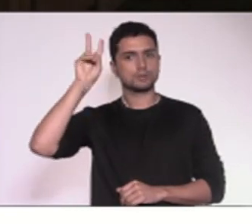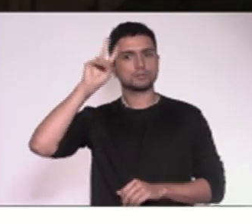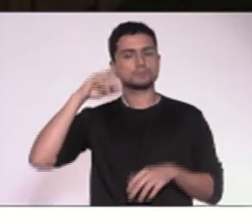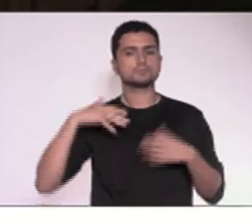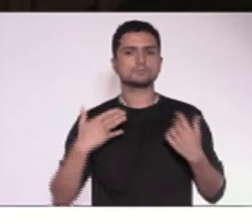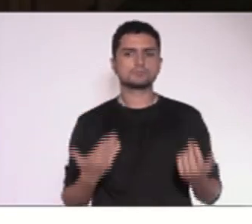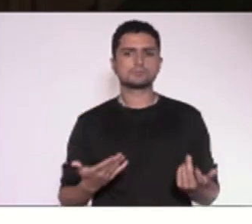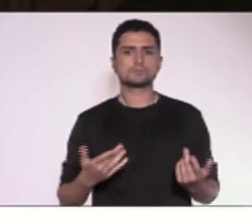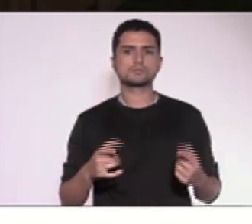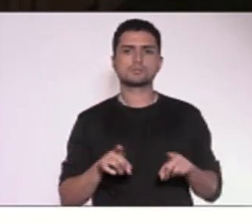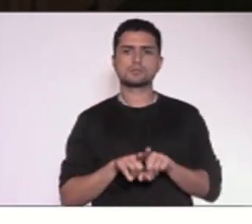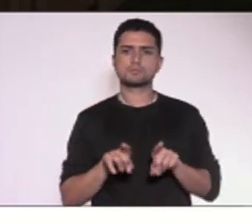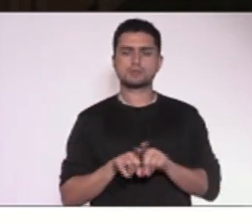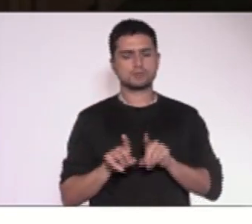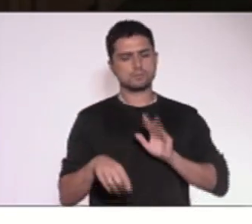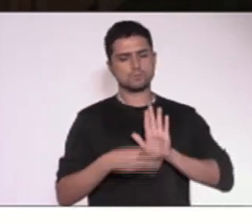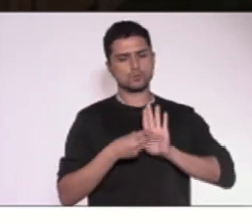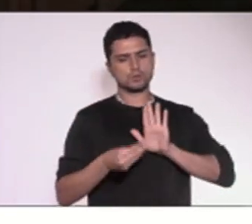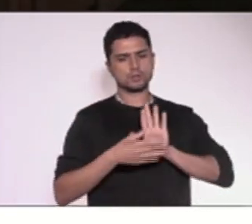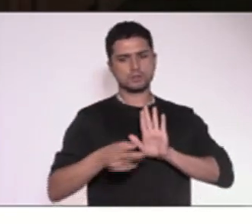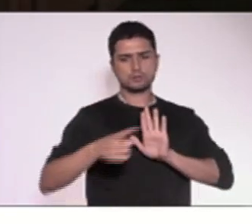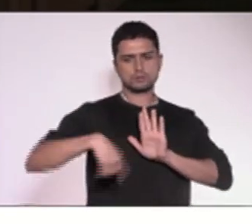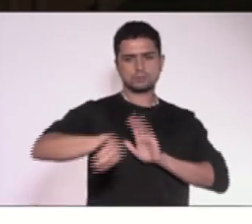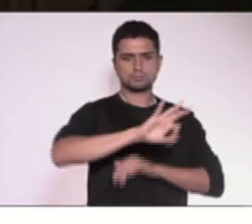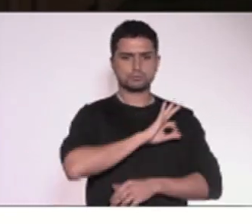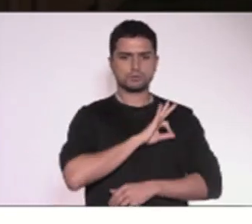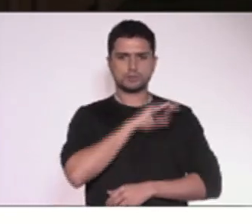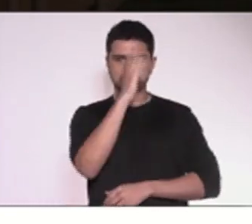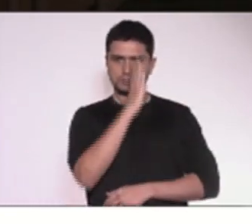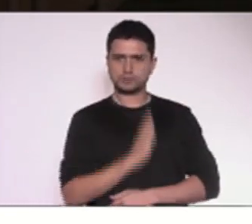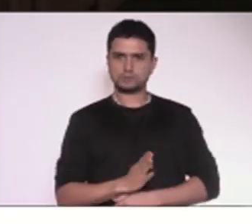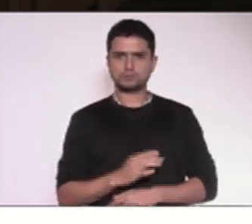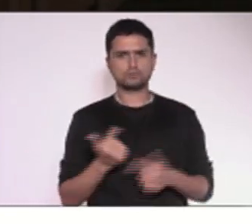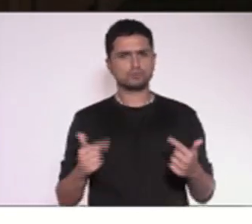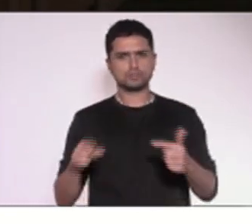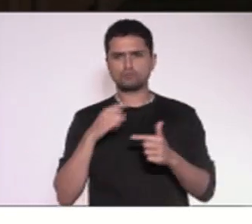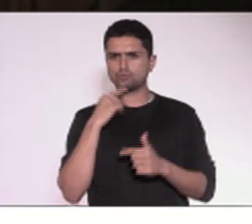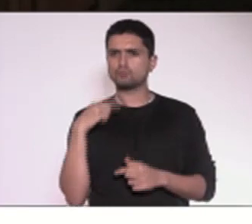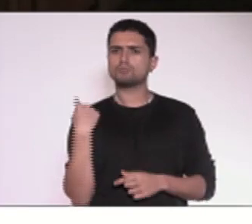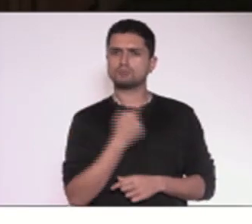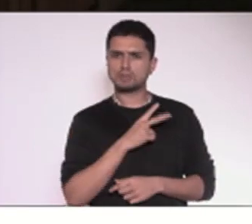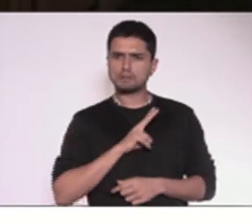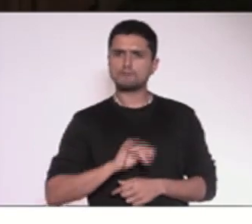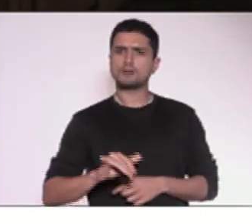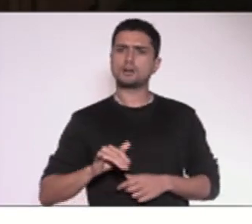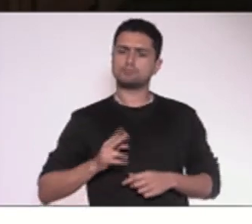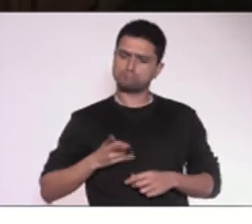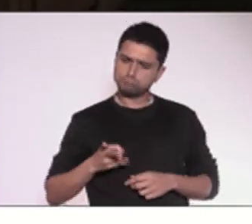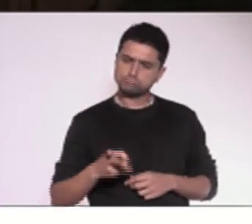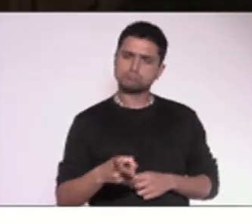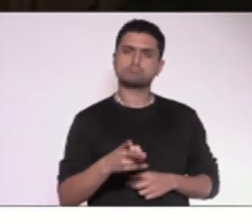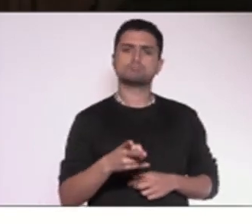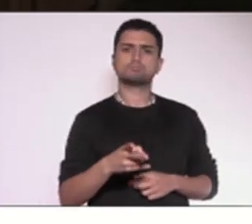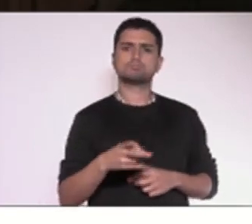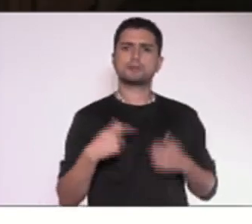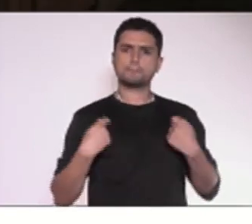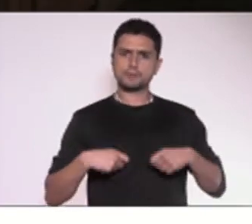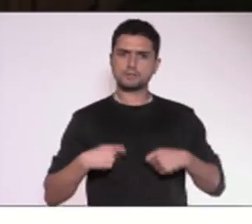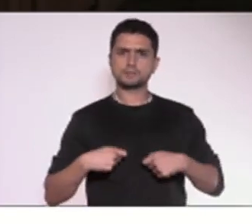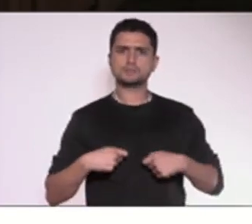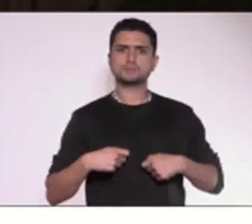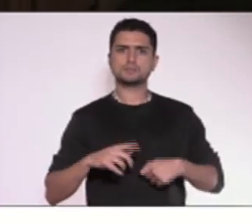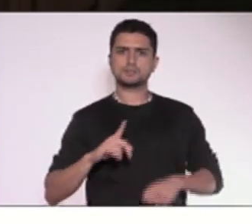Eu não tenho dúvidas que nós avançaremos ainda mais. É preciso ter a